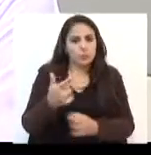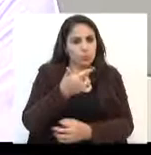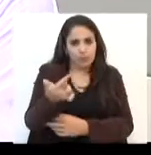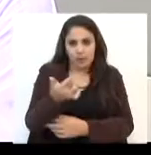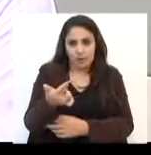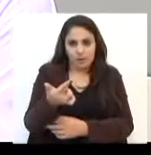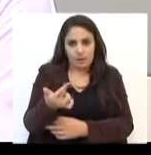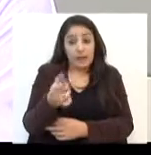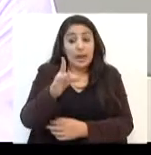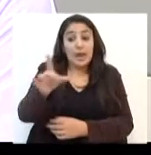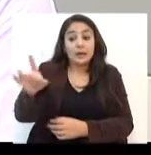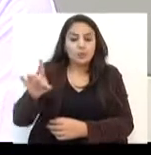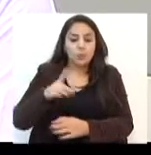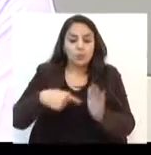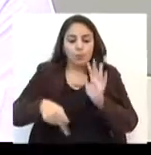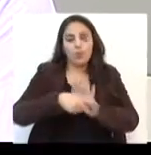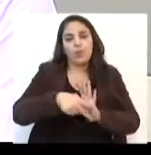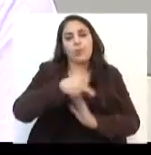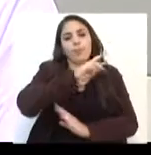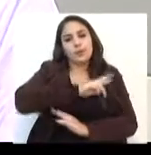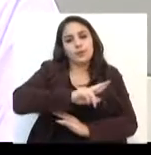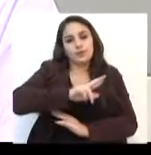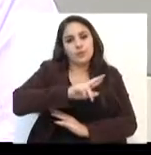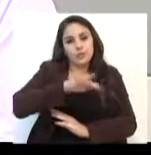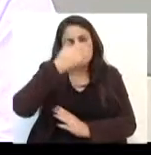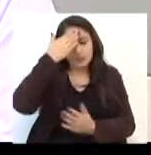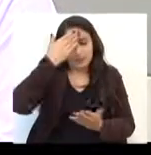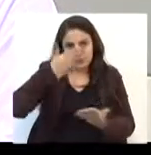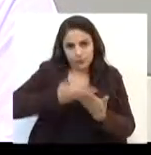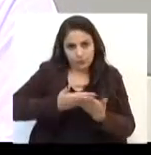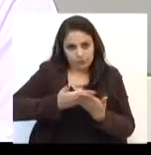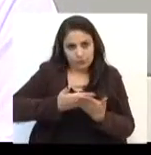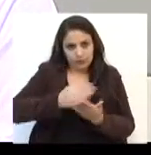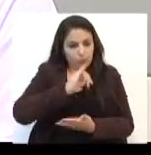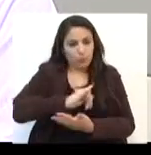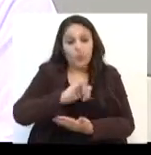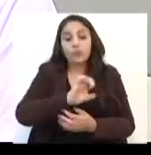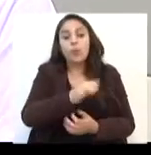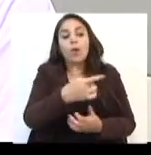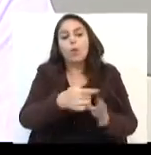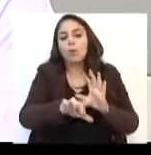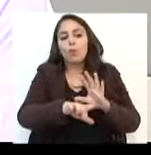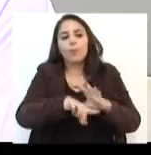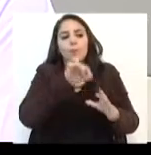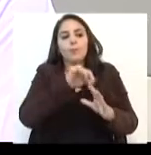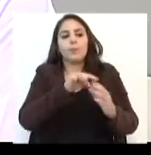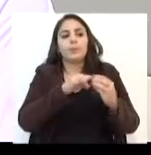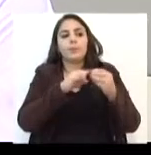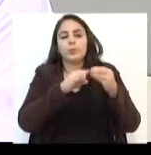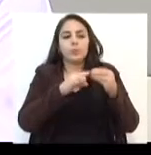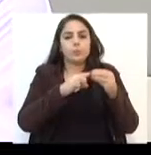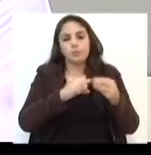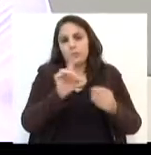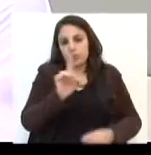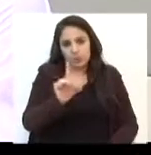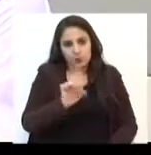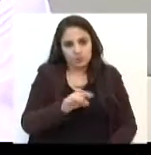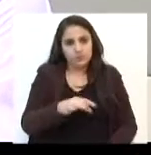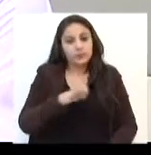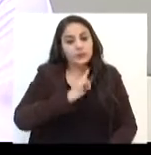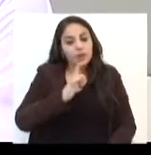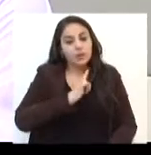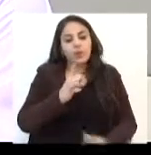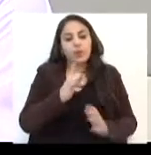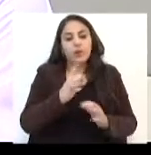que isso não existe, né? Cada um tem a religião que acredita, que professa sua fé, e para aquela pessoa talvez